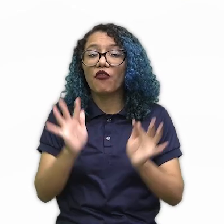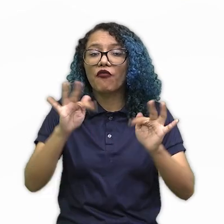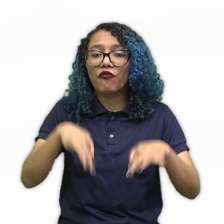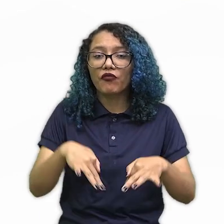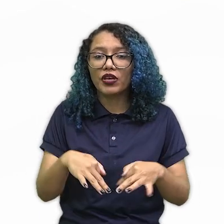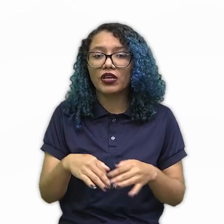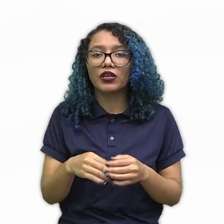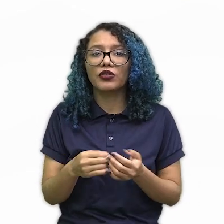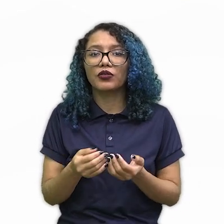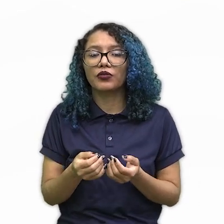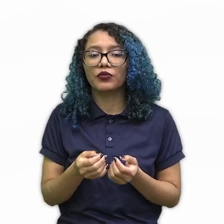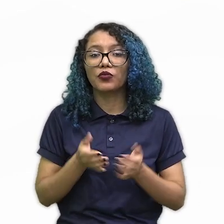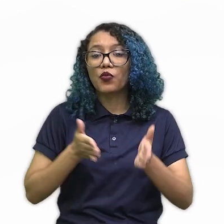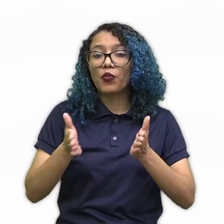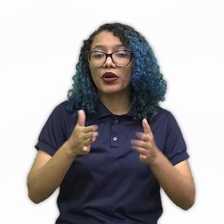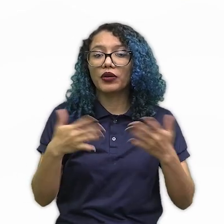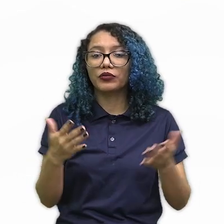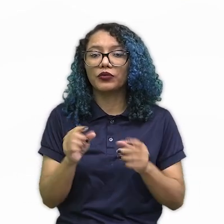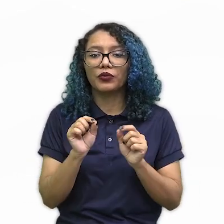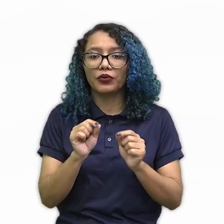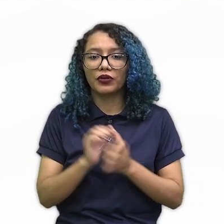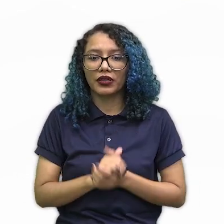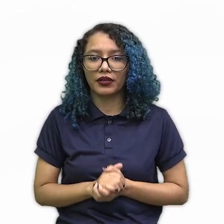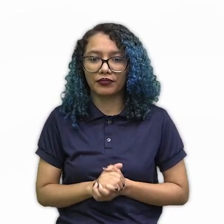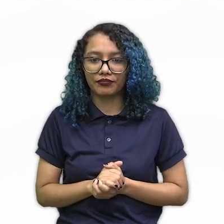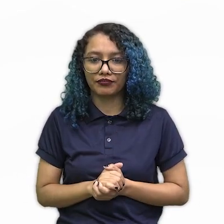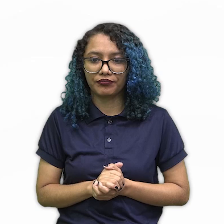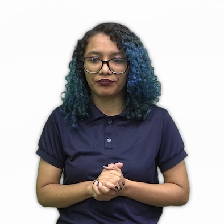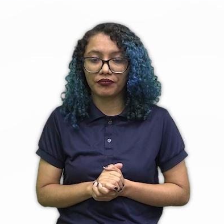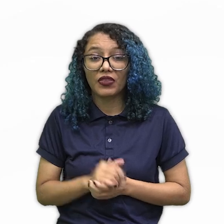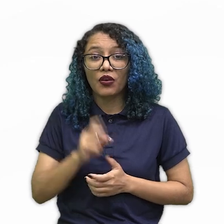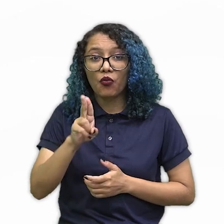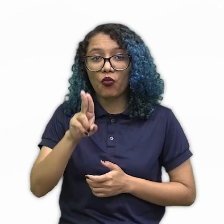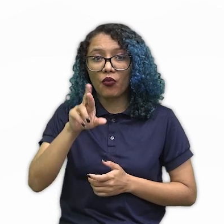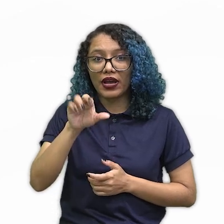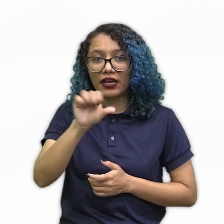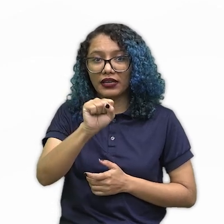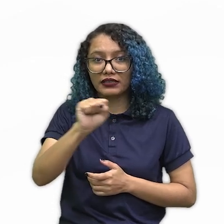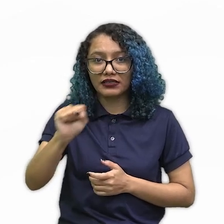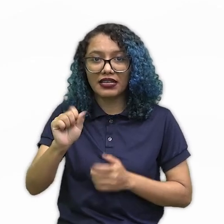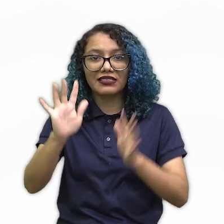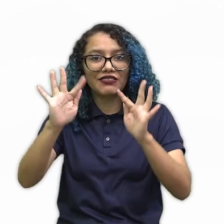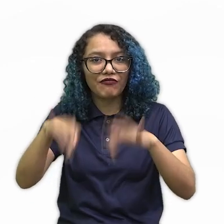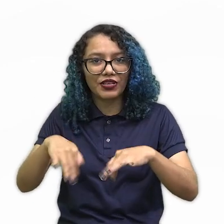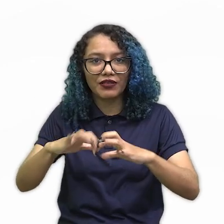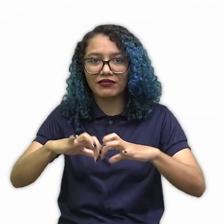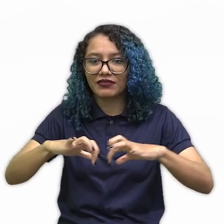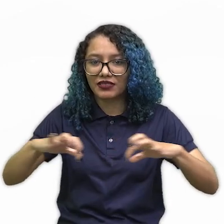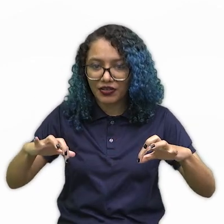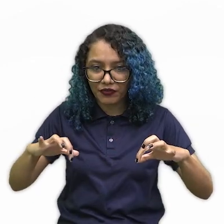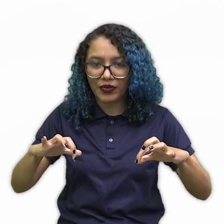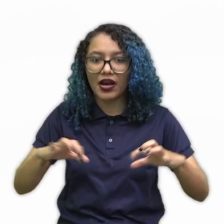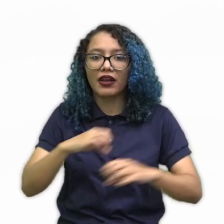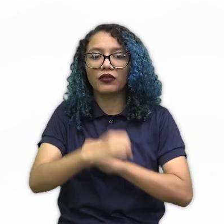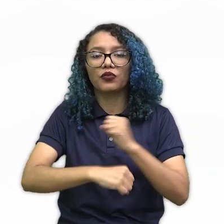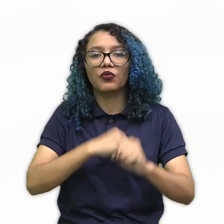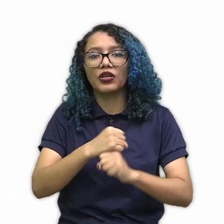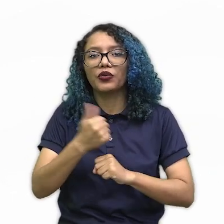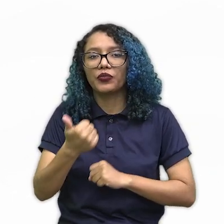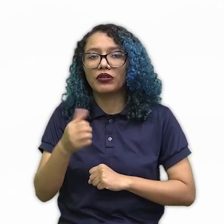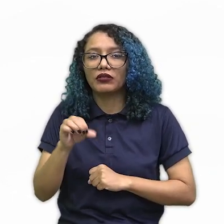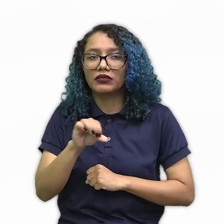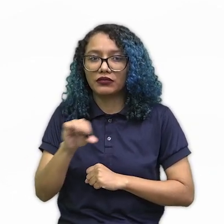a partir do momento que a gente vai ter o esfacelamento da União Soviética, que vai acontecer no ano de